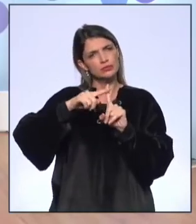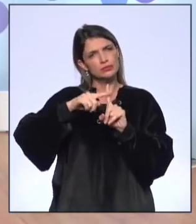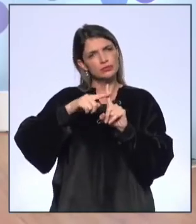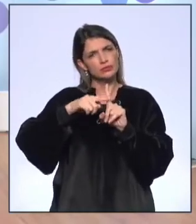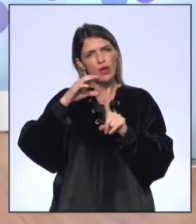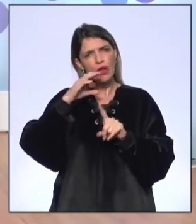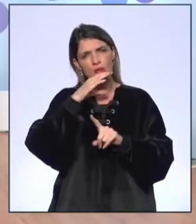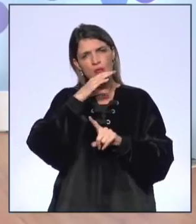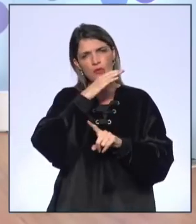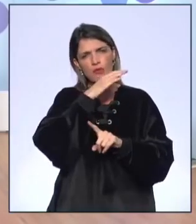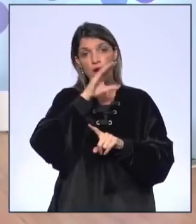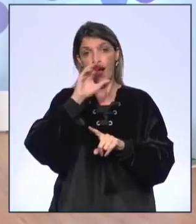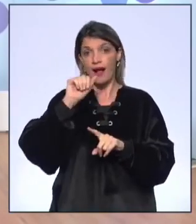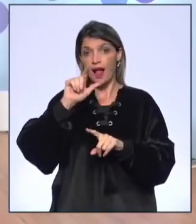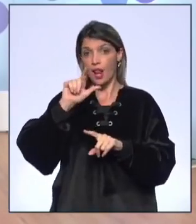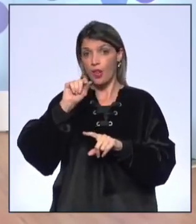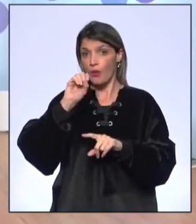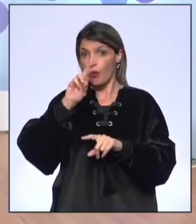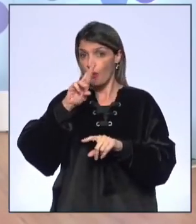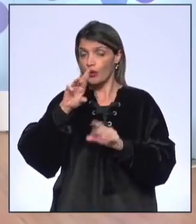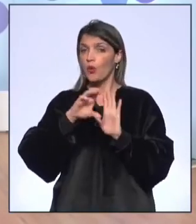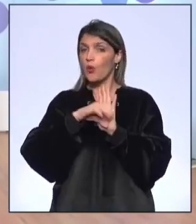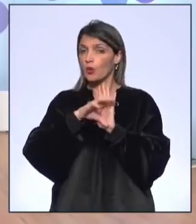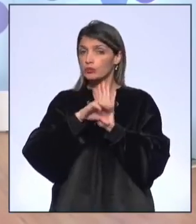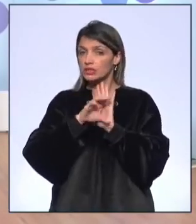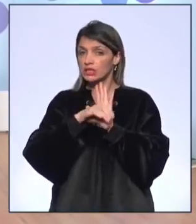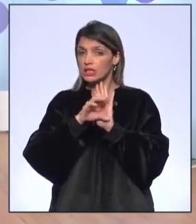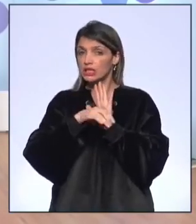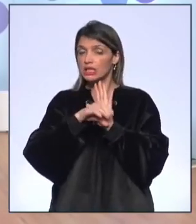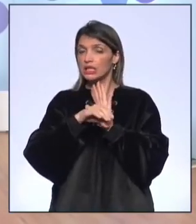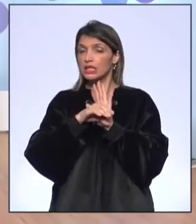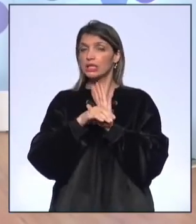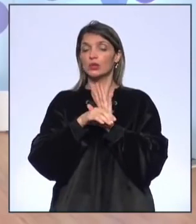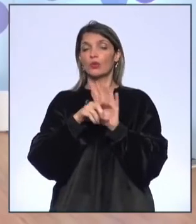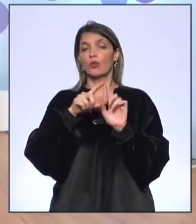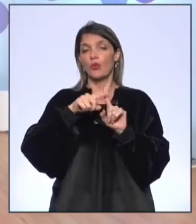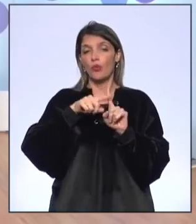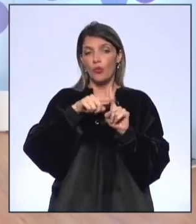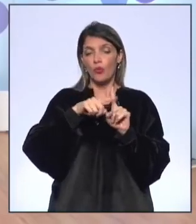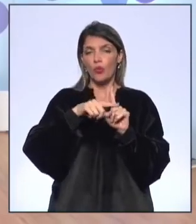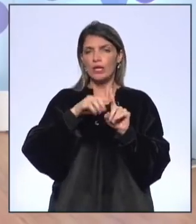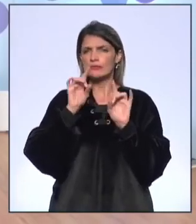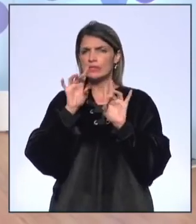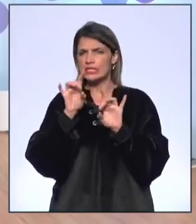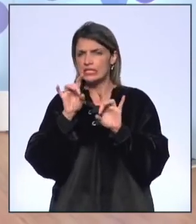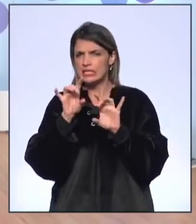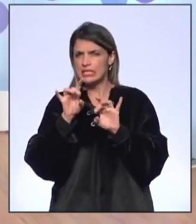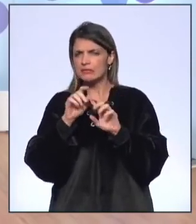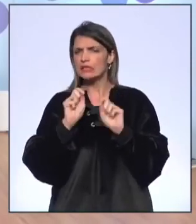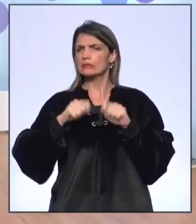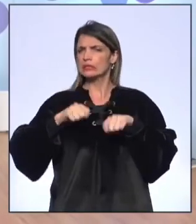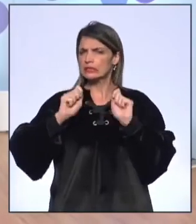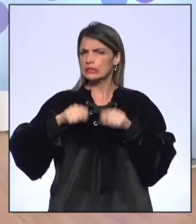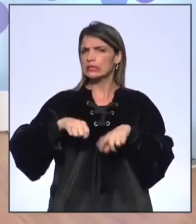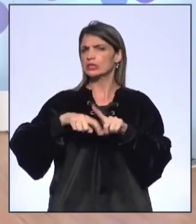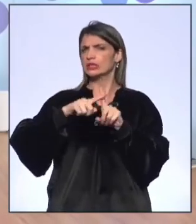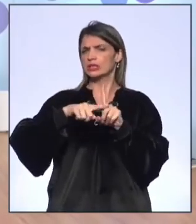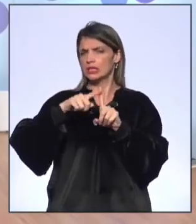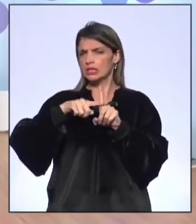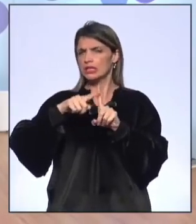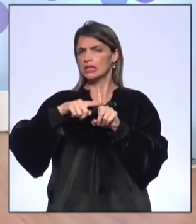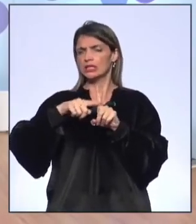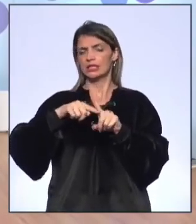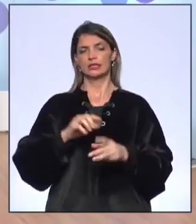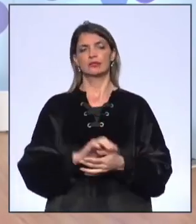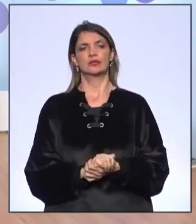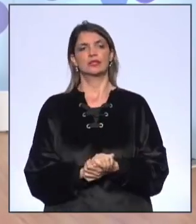foi? Conceito de capacidade calor. Térmica, calor específico. Isso, calor específico, capacidade térmica, né? Falamos da